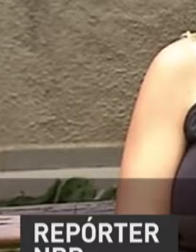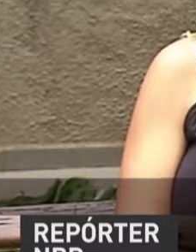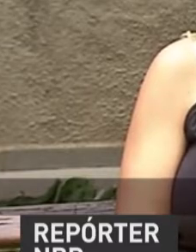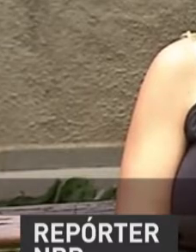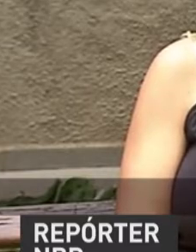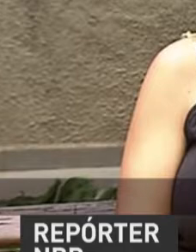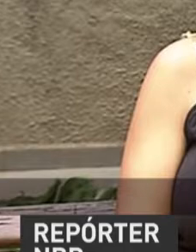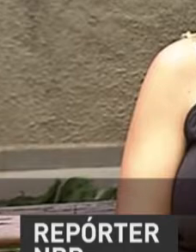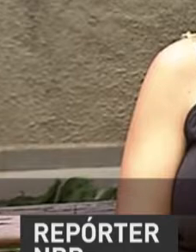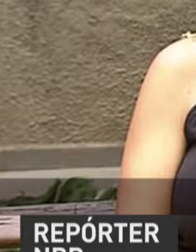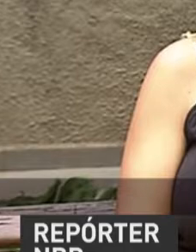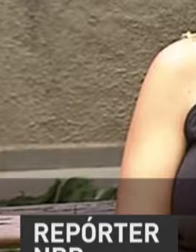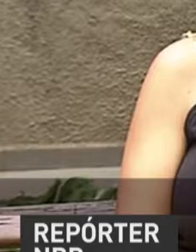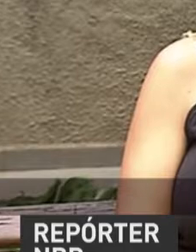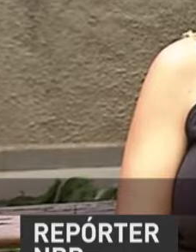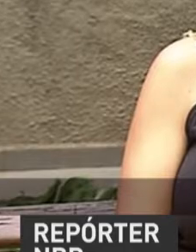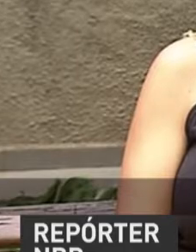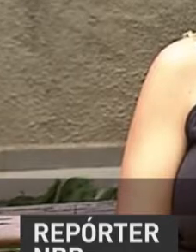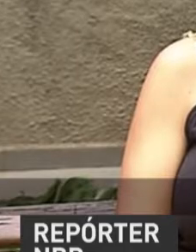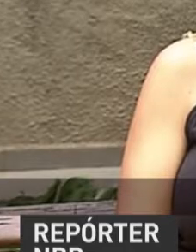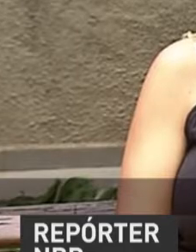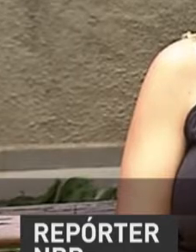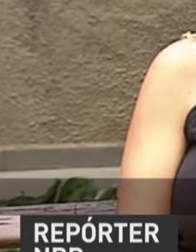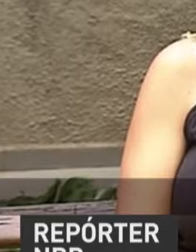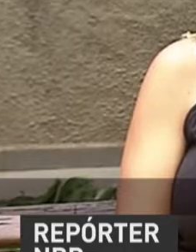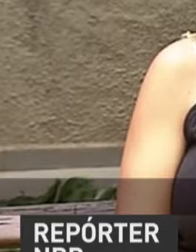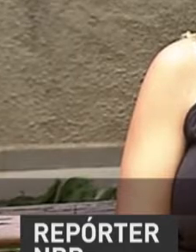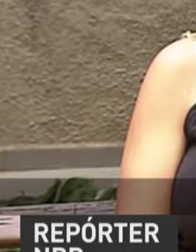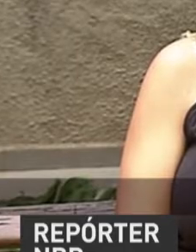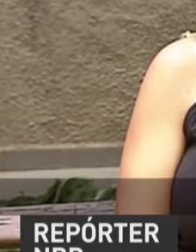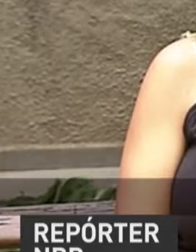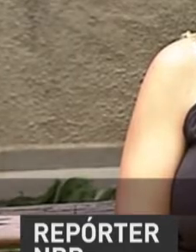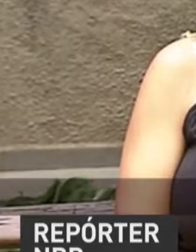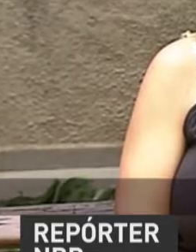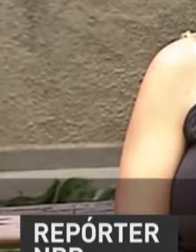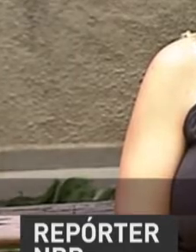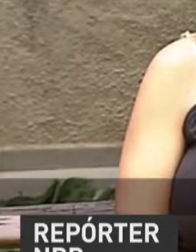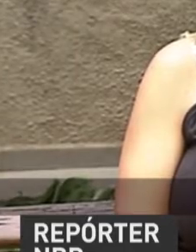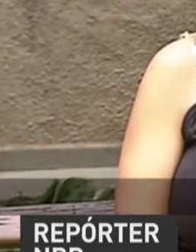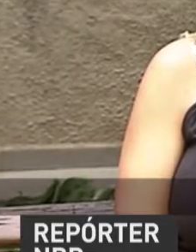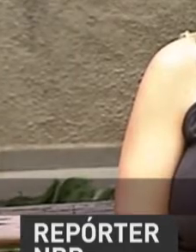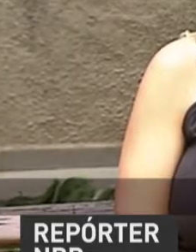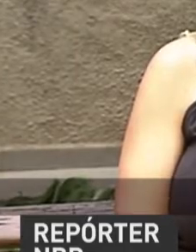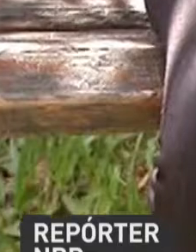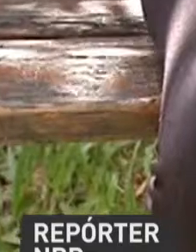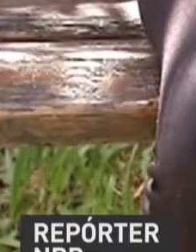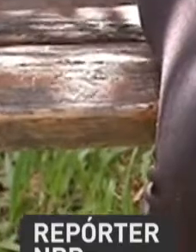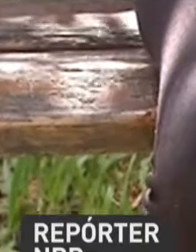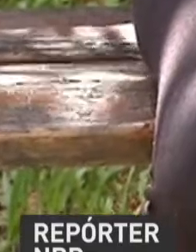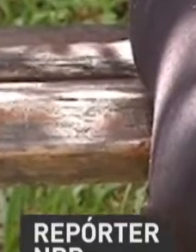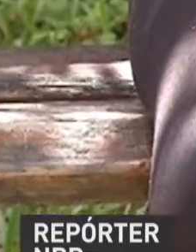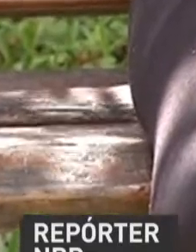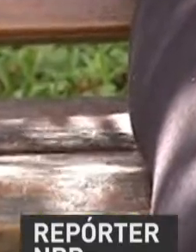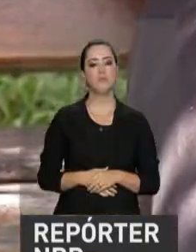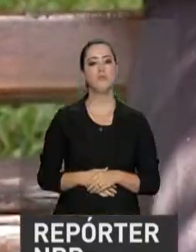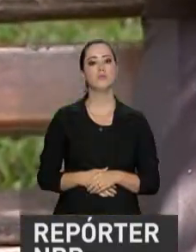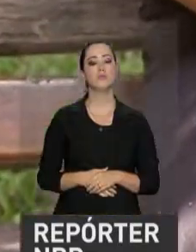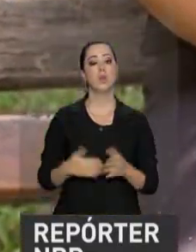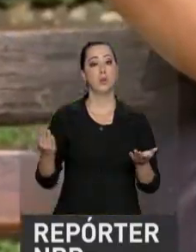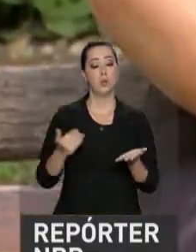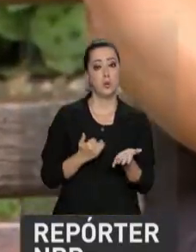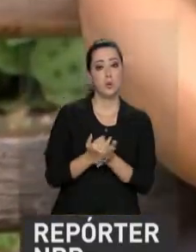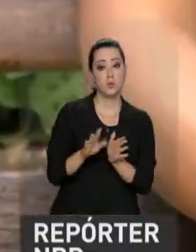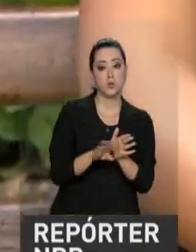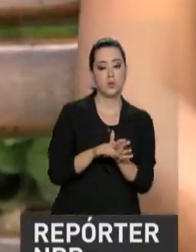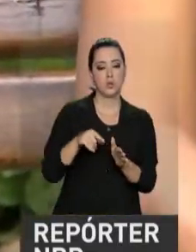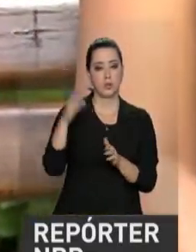na pele a encontrou e precioso ponto é melhor a nova prefeita mas agora que conseguiu se instalar